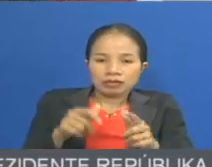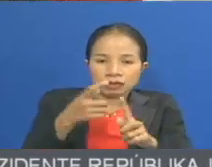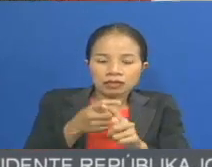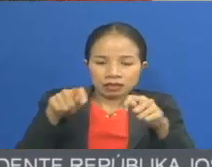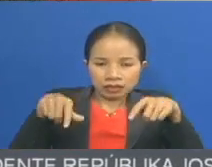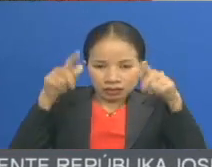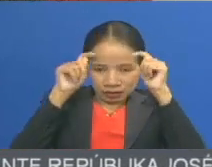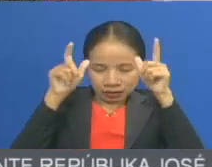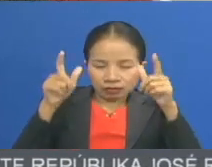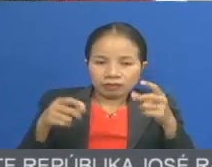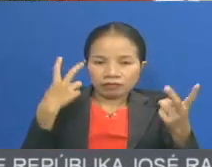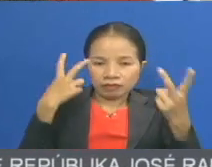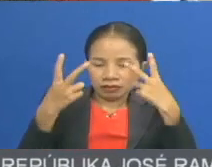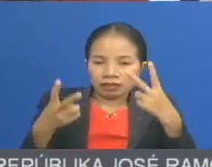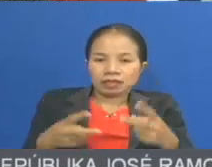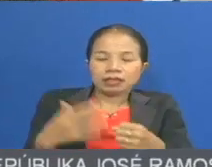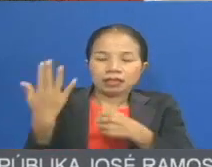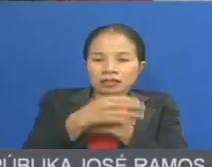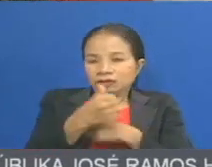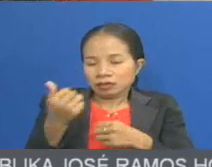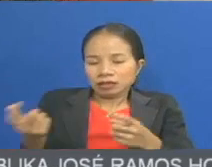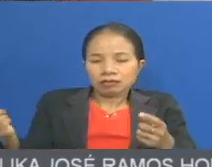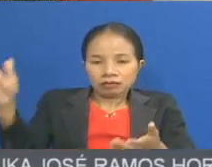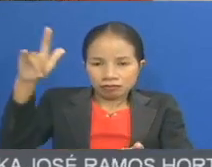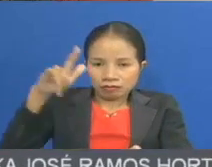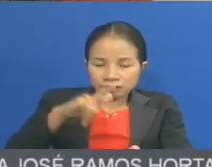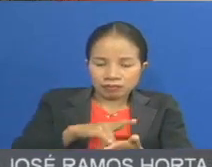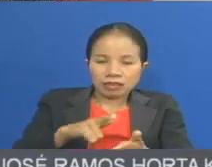Turista estrangeiro, se a viagem mais Timor, né?